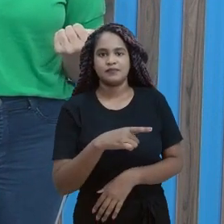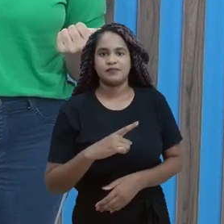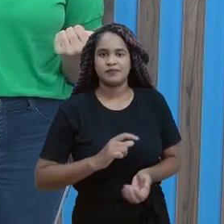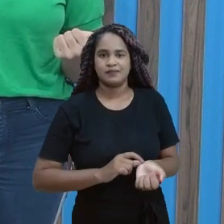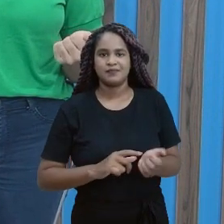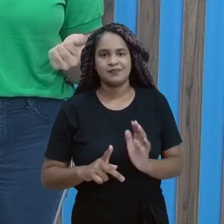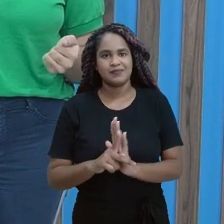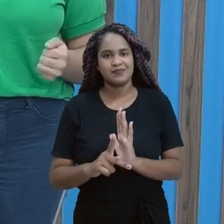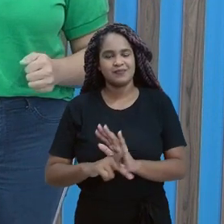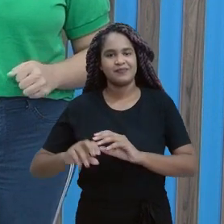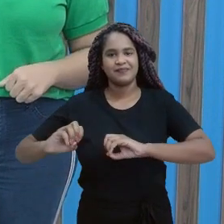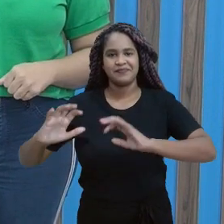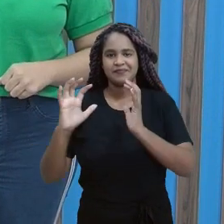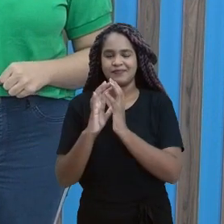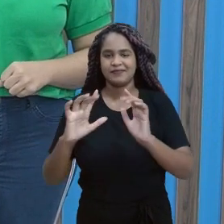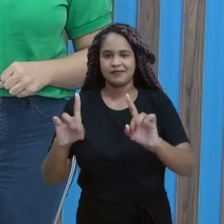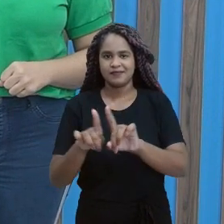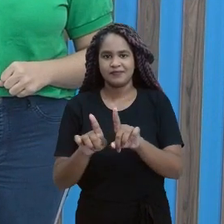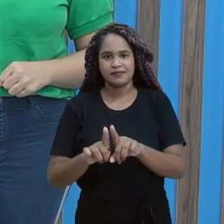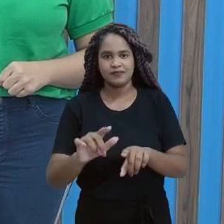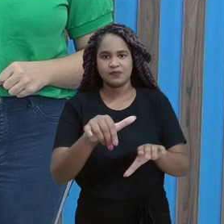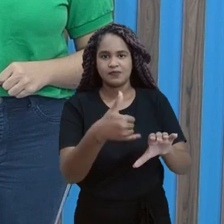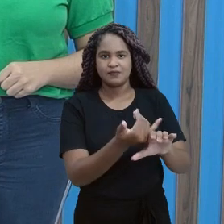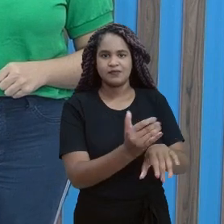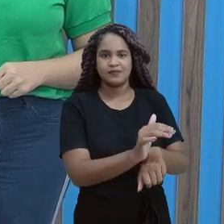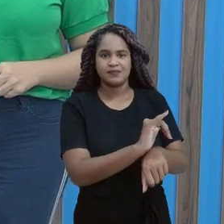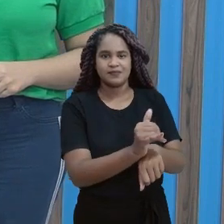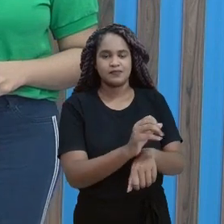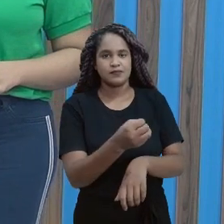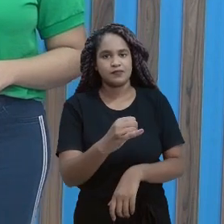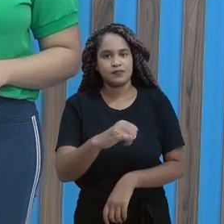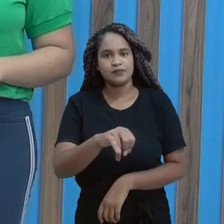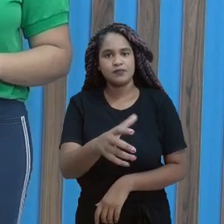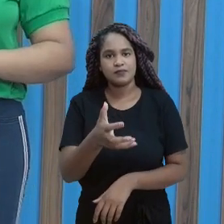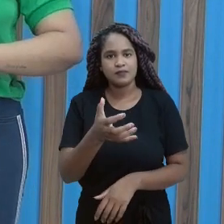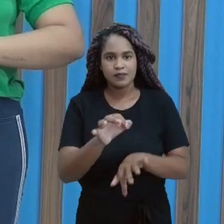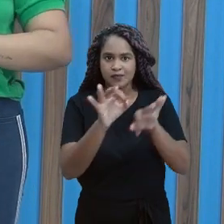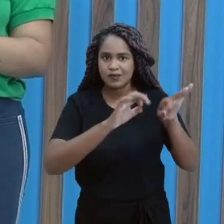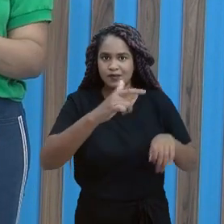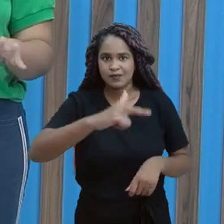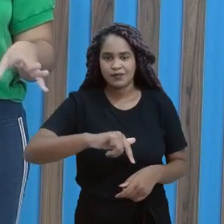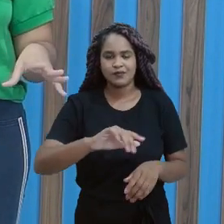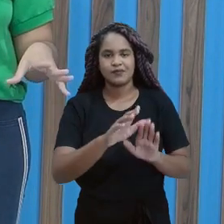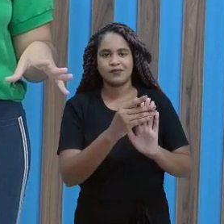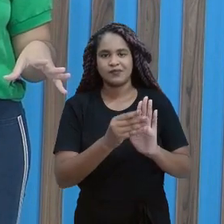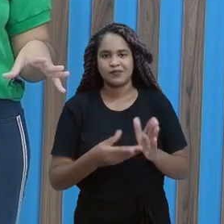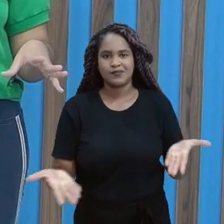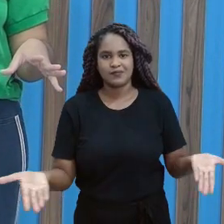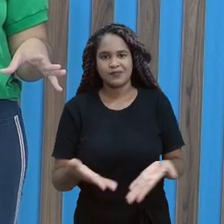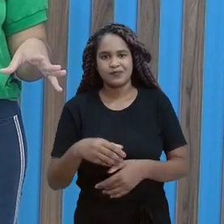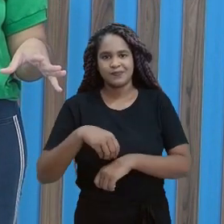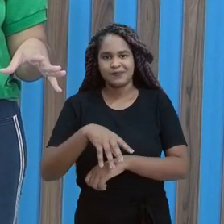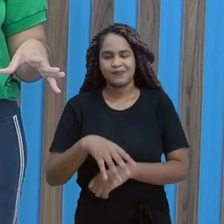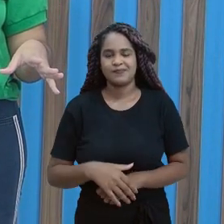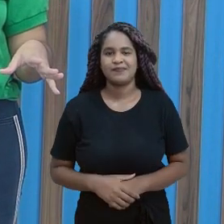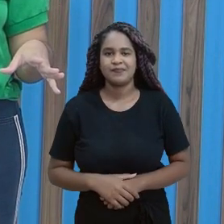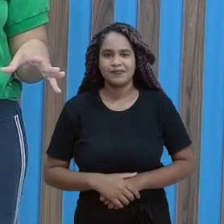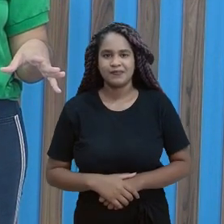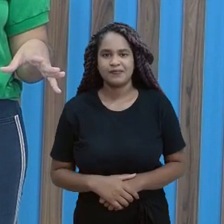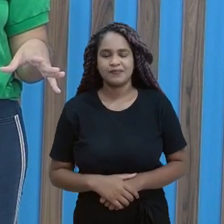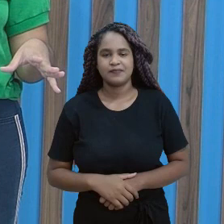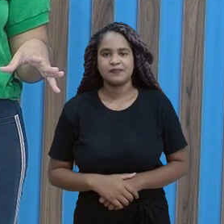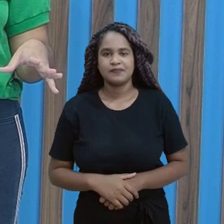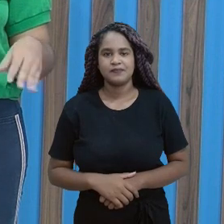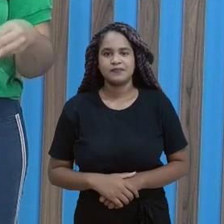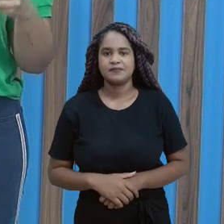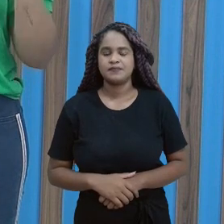do Educa Recife e também no nosso canal no YouTube, caso você queira rever o conteúdo que vai ser abordado durante a aula aqui no dia